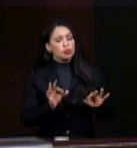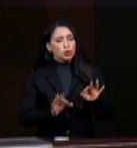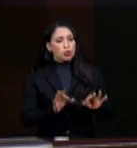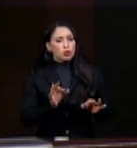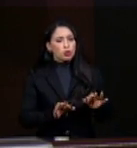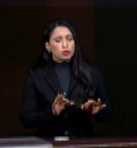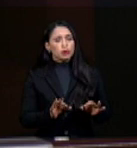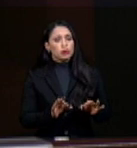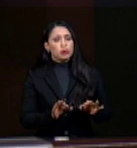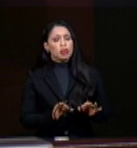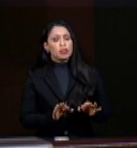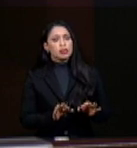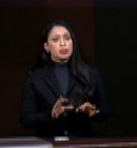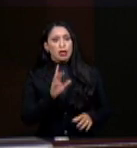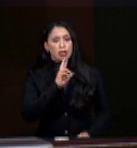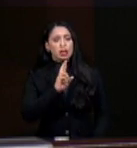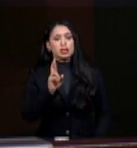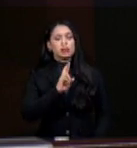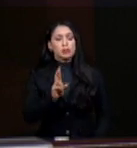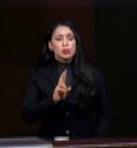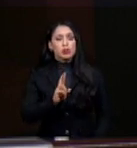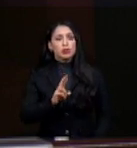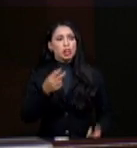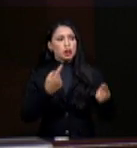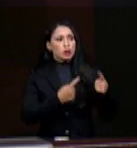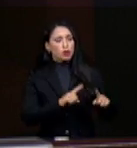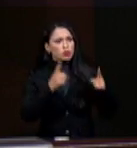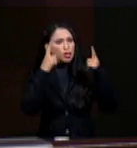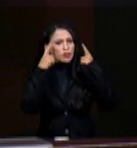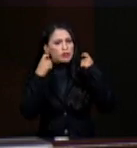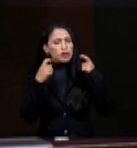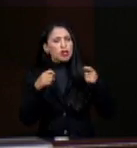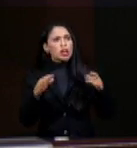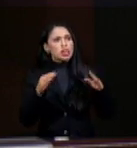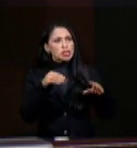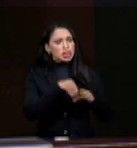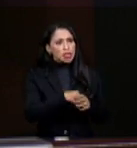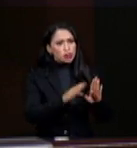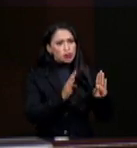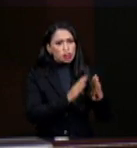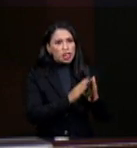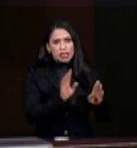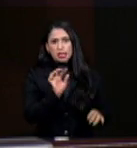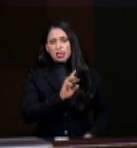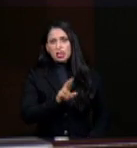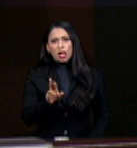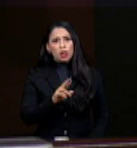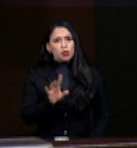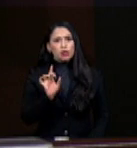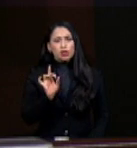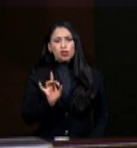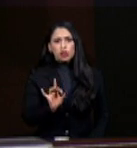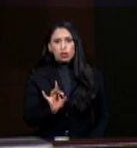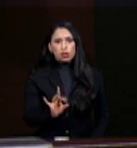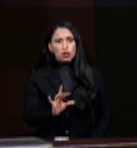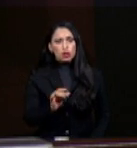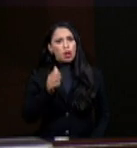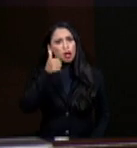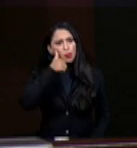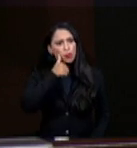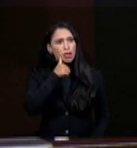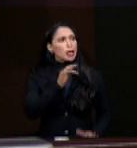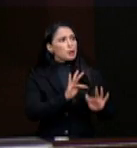para responder a situações de violência doméstica que não somente afetam as mulheres, mas toda a família e